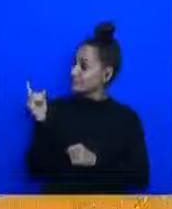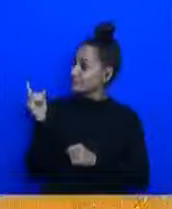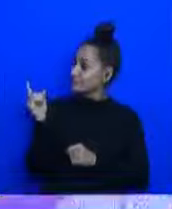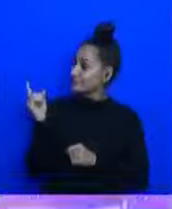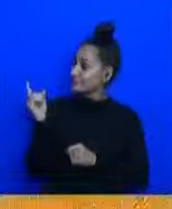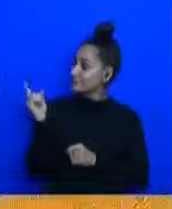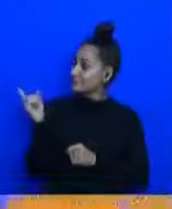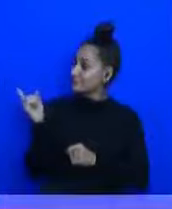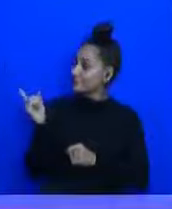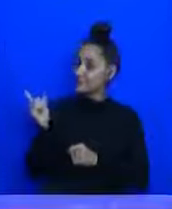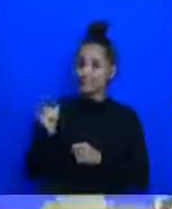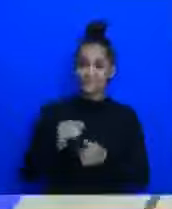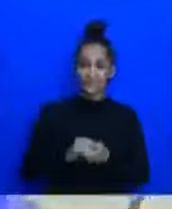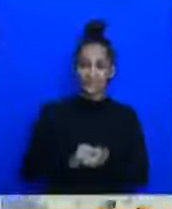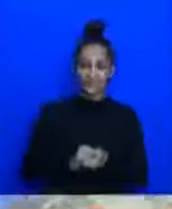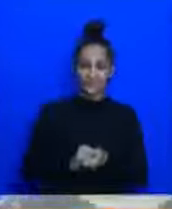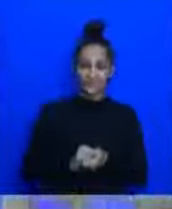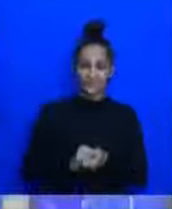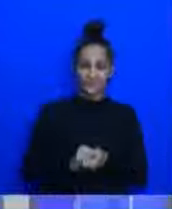Valendo!